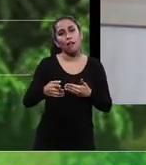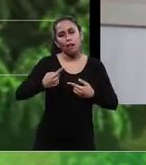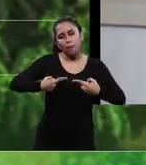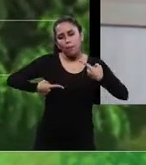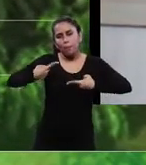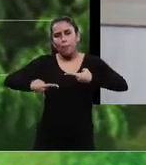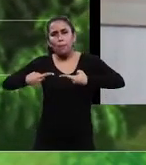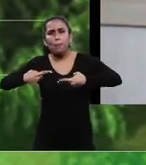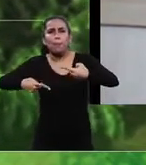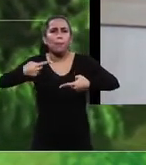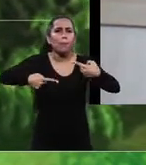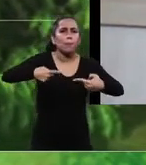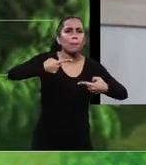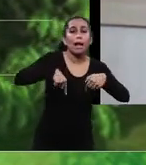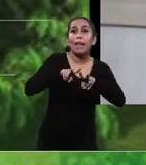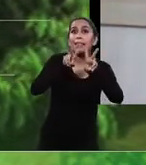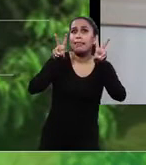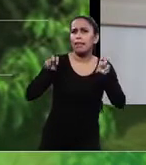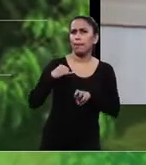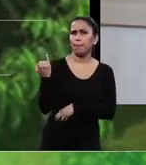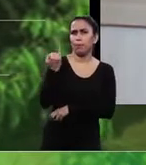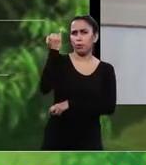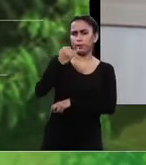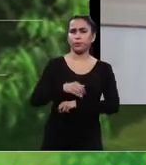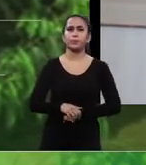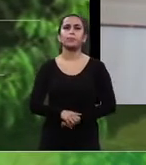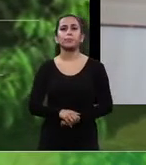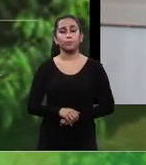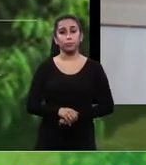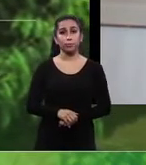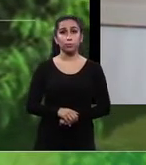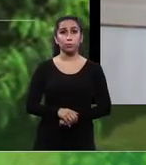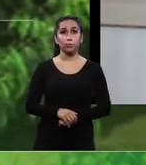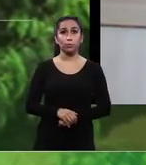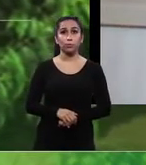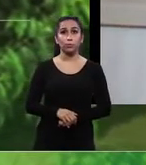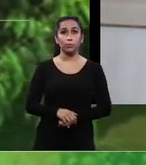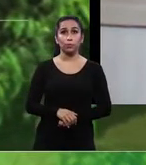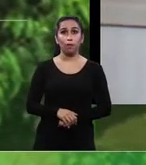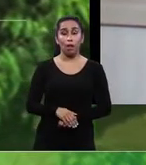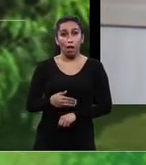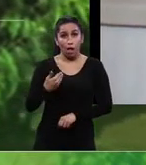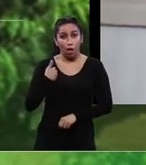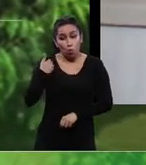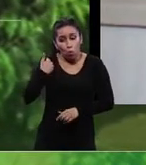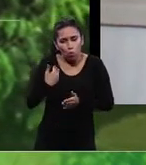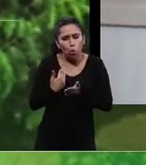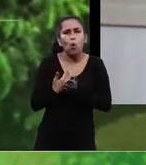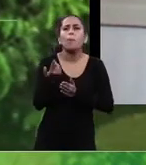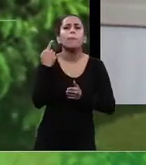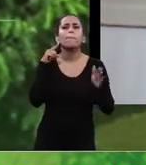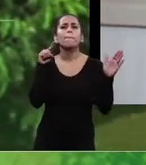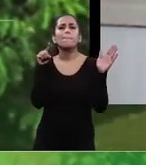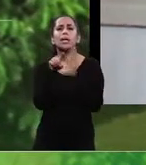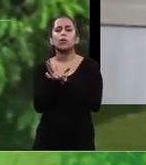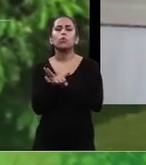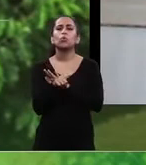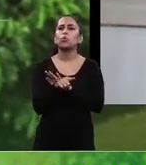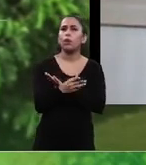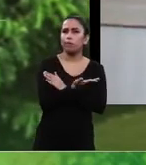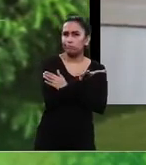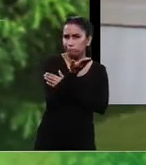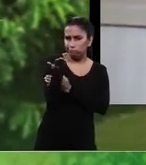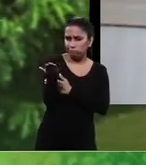dialogar aqui sobre temas importantes. Eu começo, então, fazendo uma pergunta para o